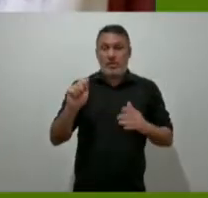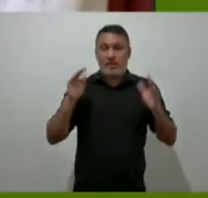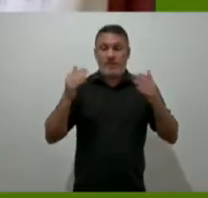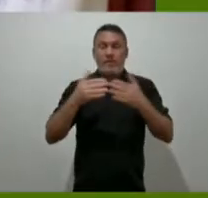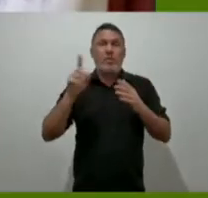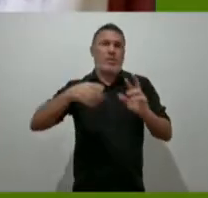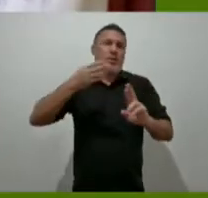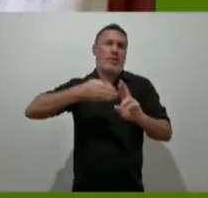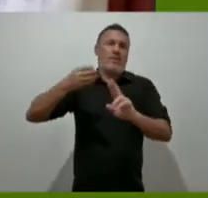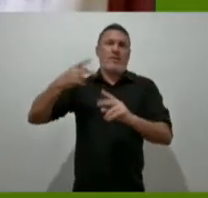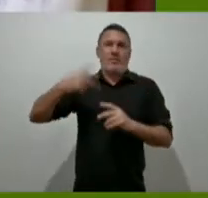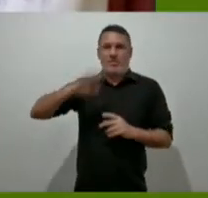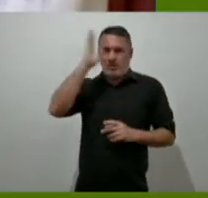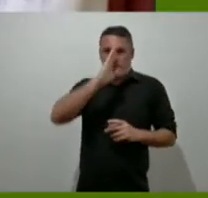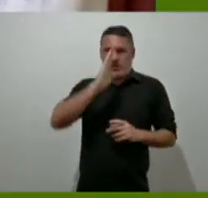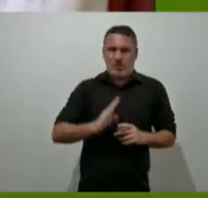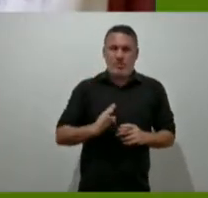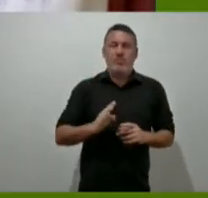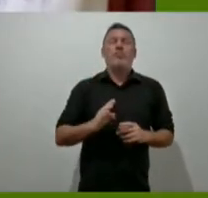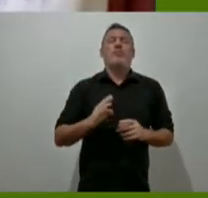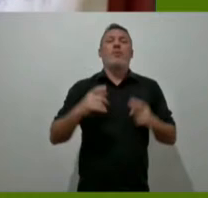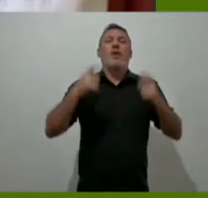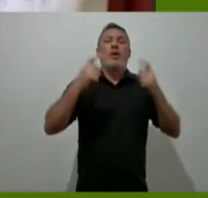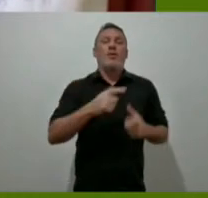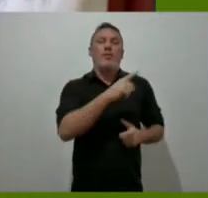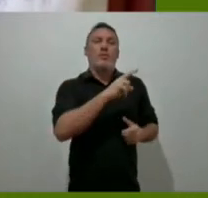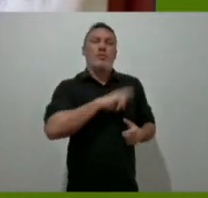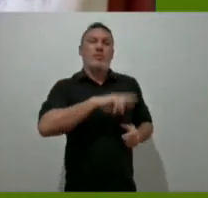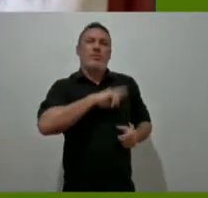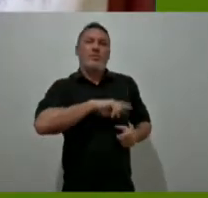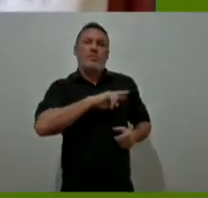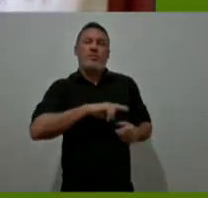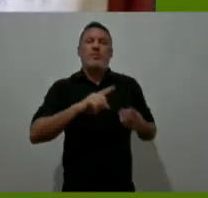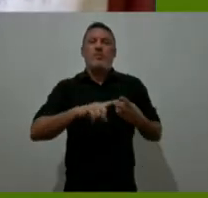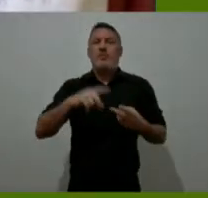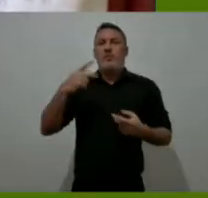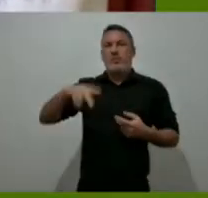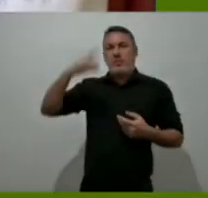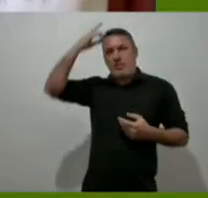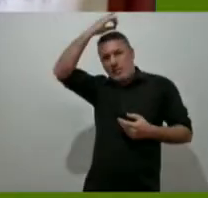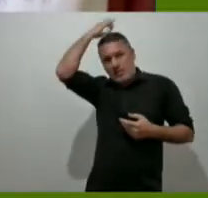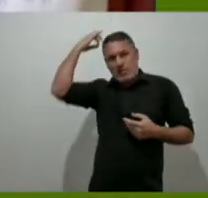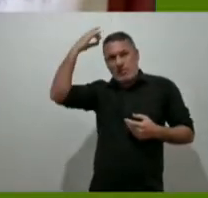Brasil, no Vale do Rio Doce, no estado do Espírito Santo e no estado de Minas Gerais.